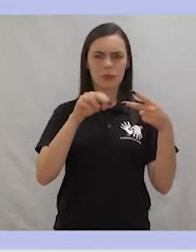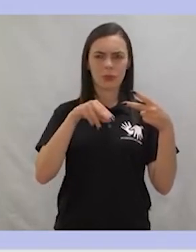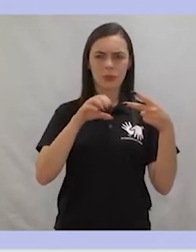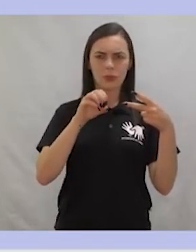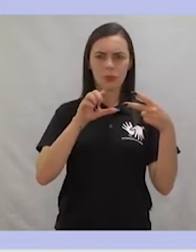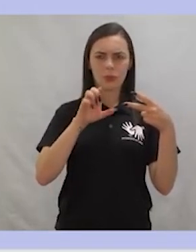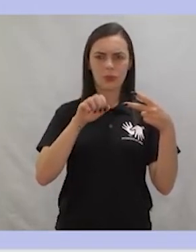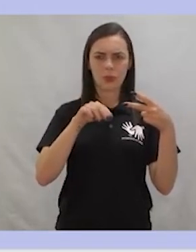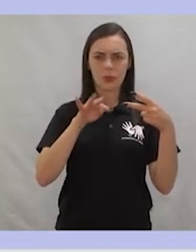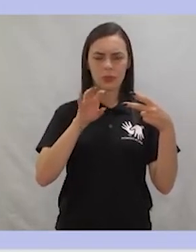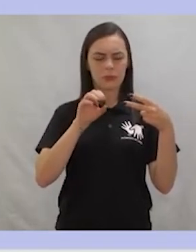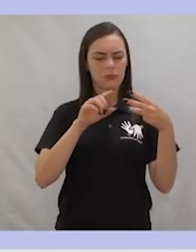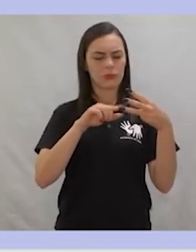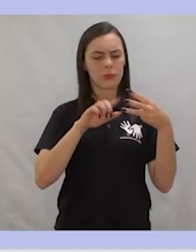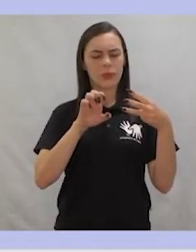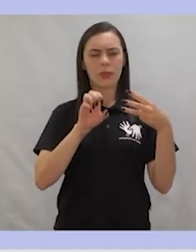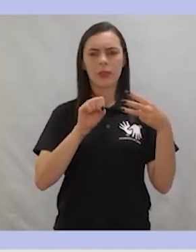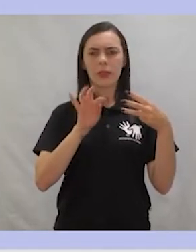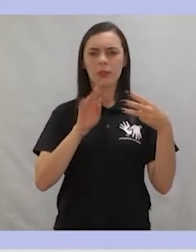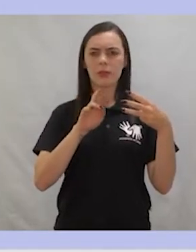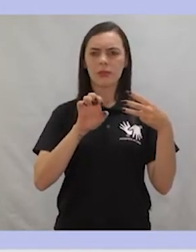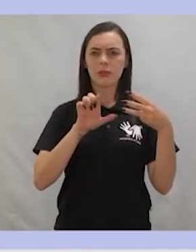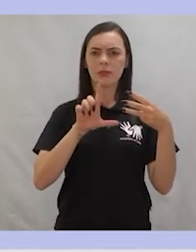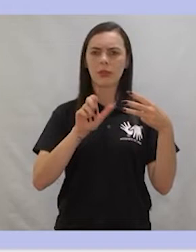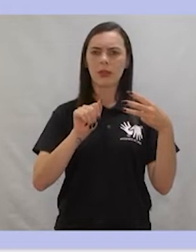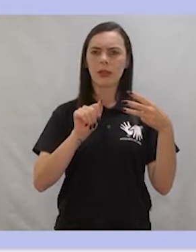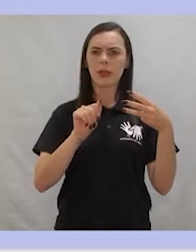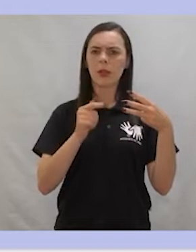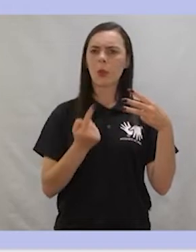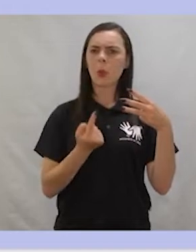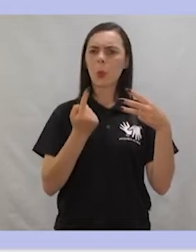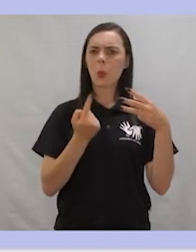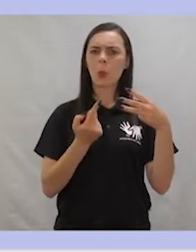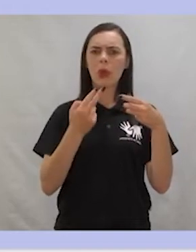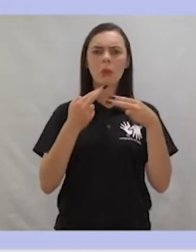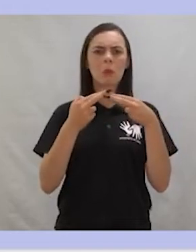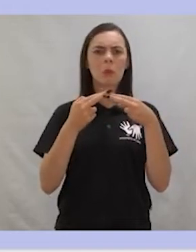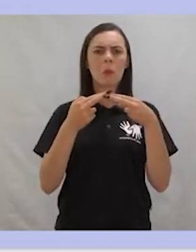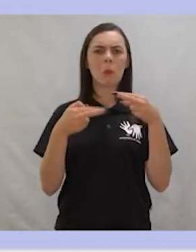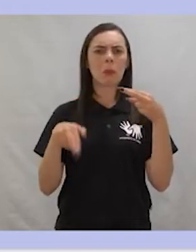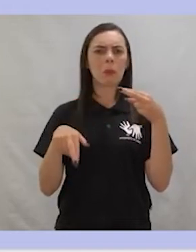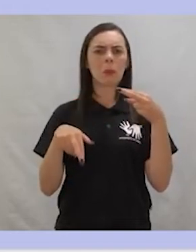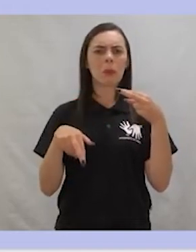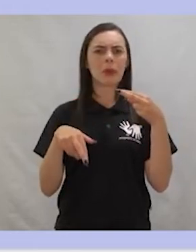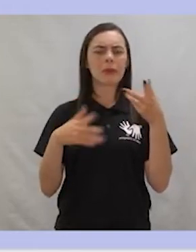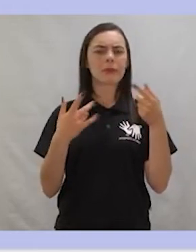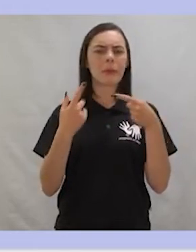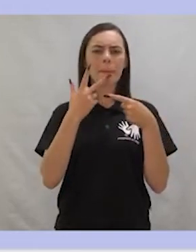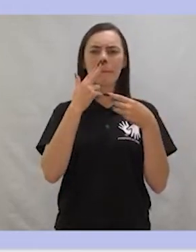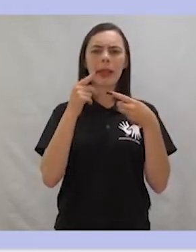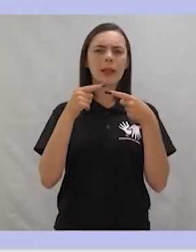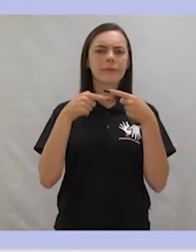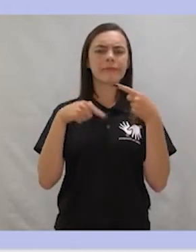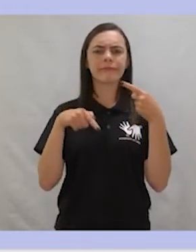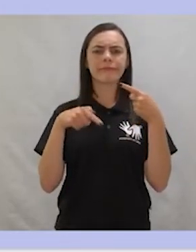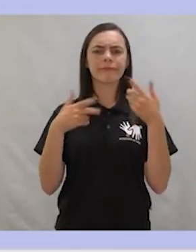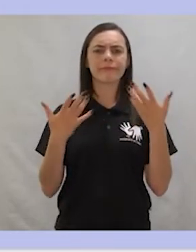sonolento e estrela. Então, qual dessas 3 palavras que não rima com o momento? Não